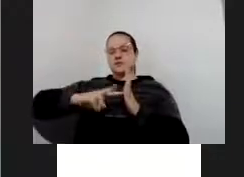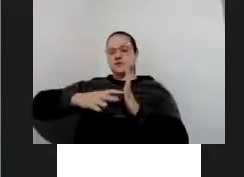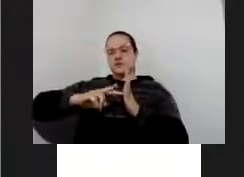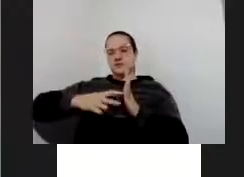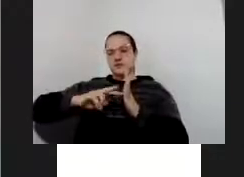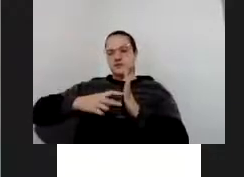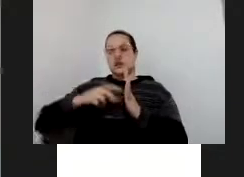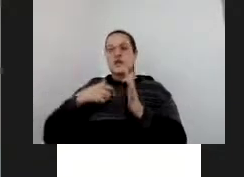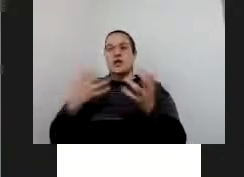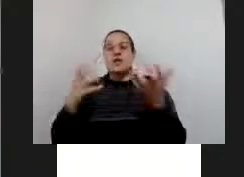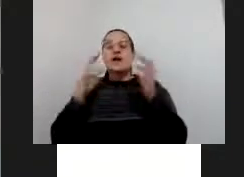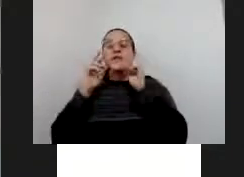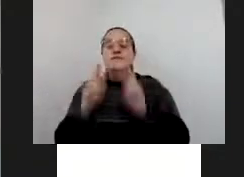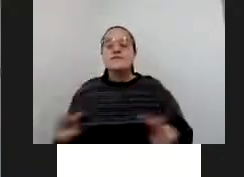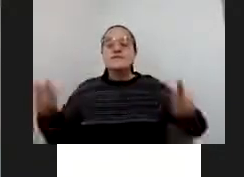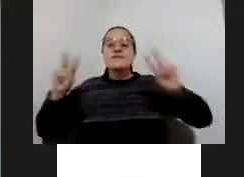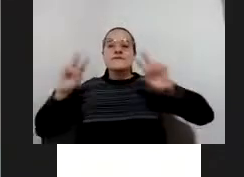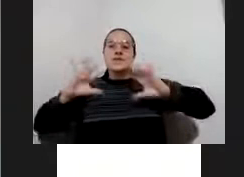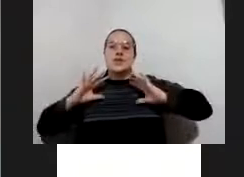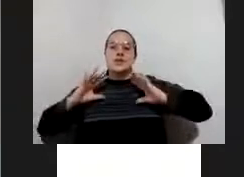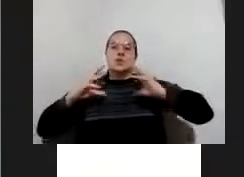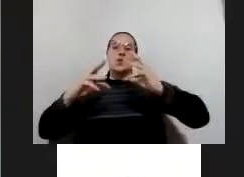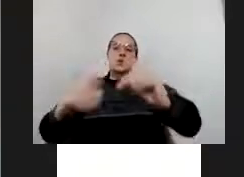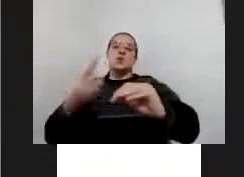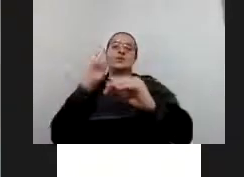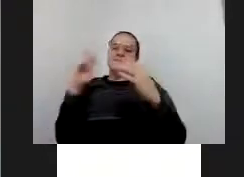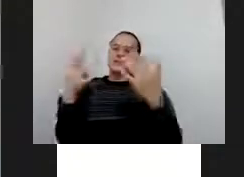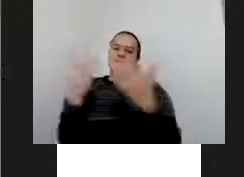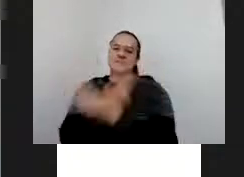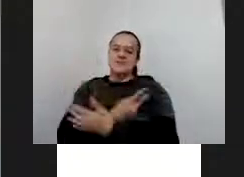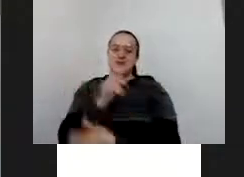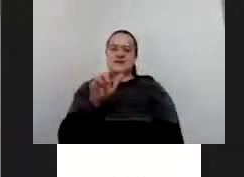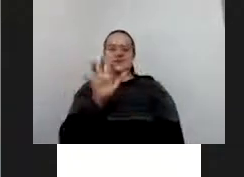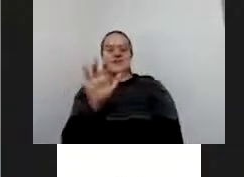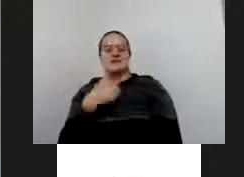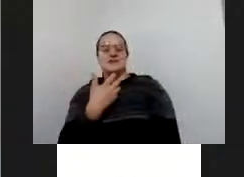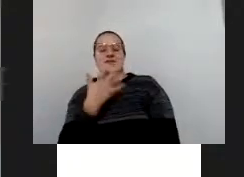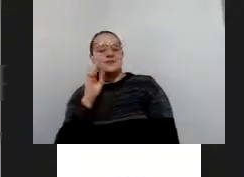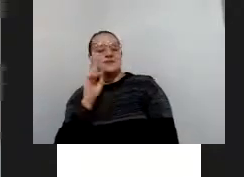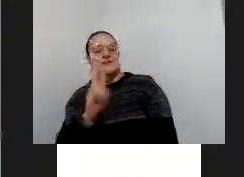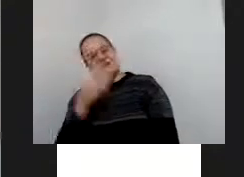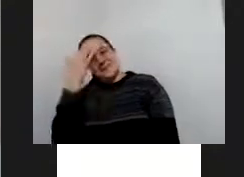ver todos os segmentos, né? Acho que é bom para todos. Era isso, só isso que eu queria dizer. Obrigada.